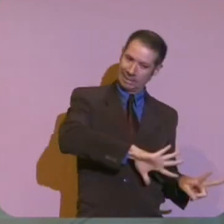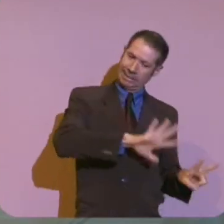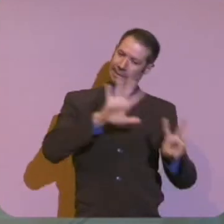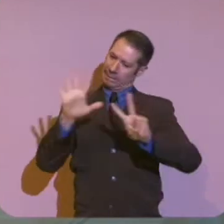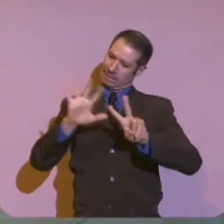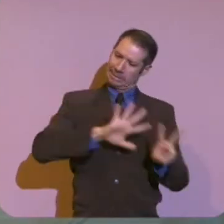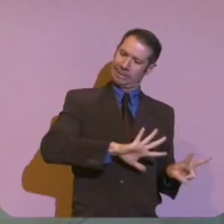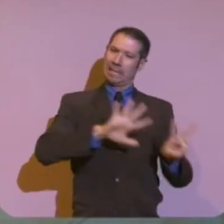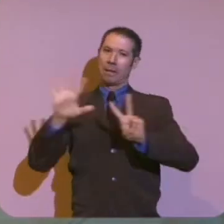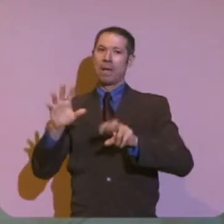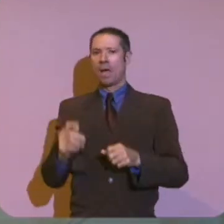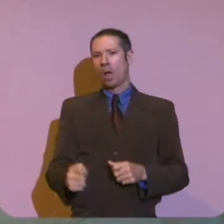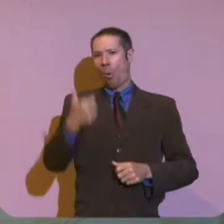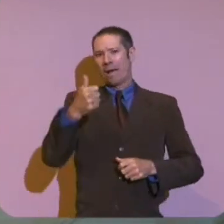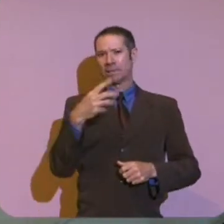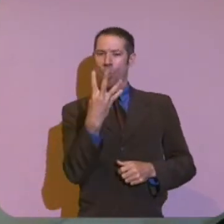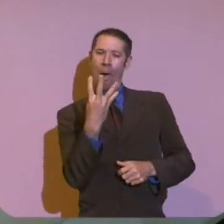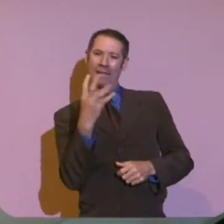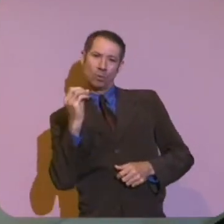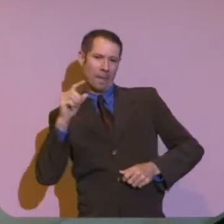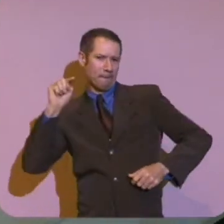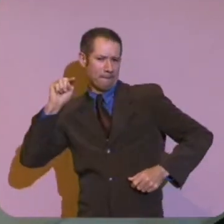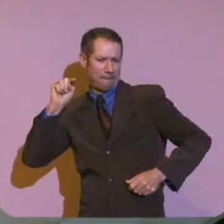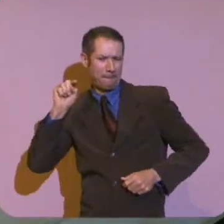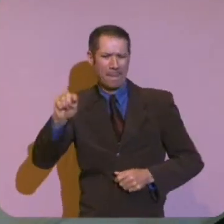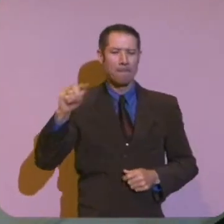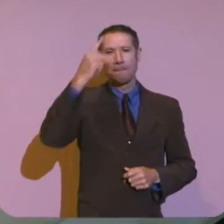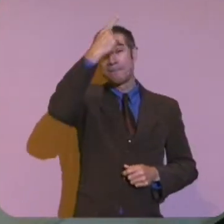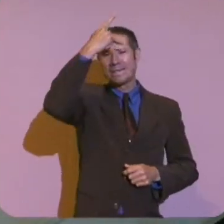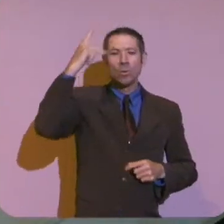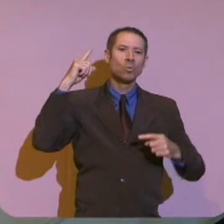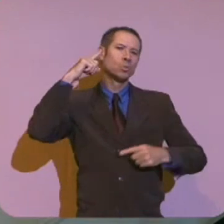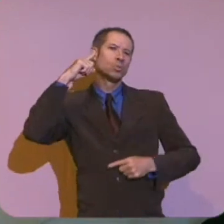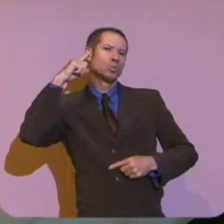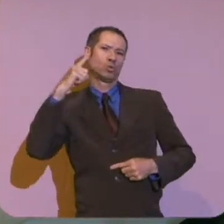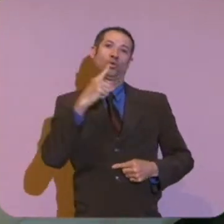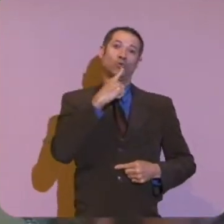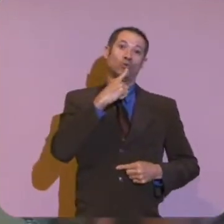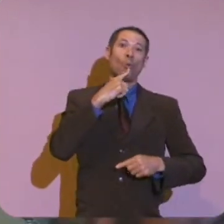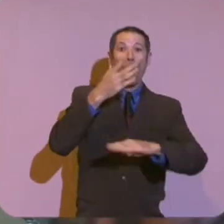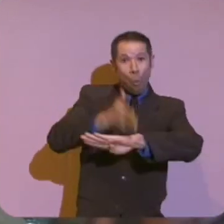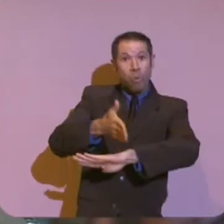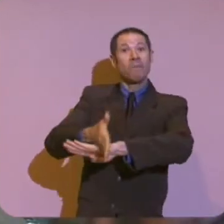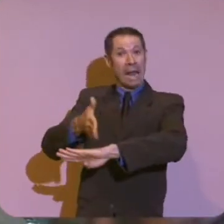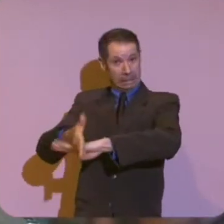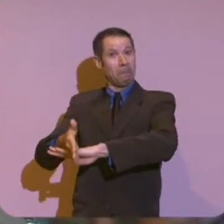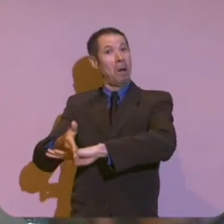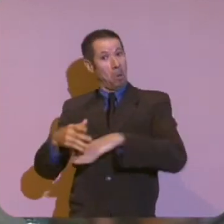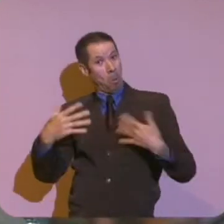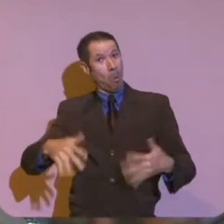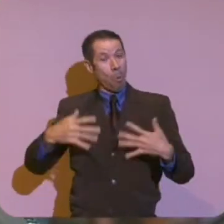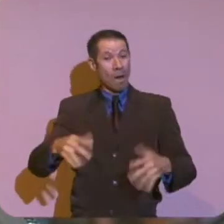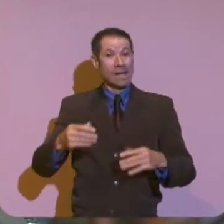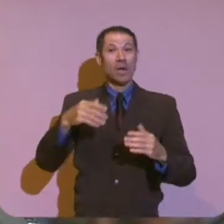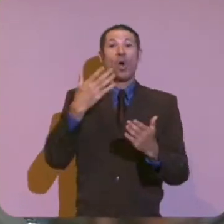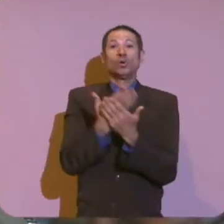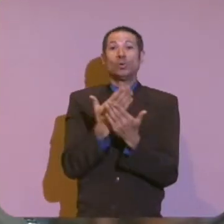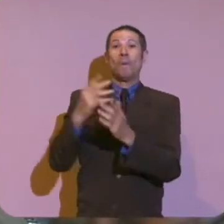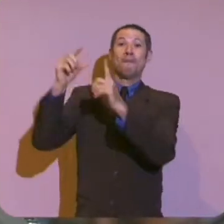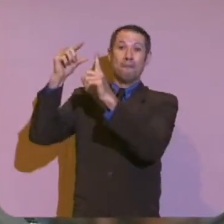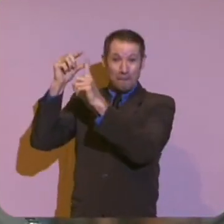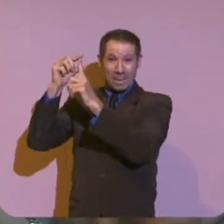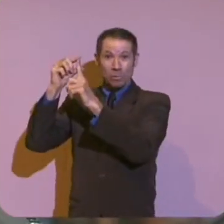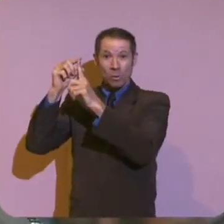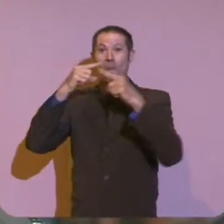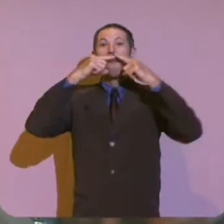semanalmente ele tem quase 400 mil pessoas surdas participando dos estudos bíblicos que